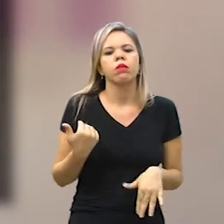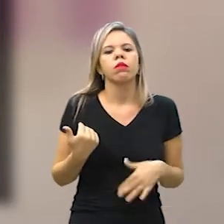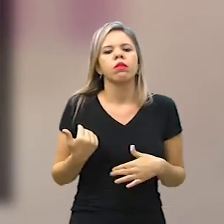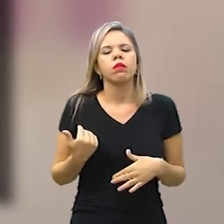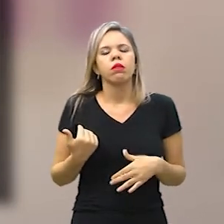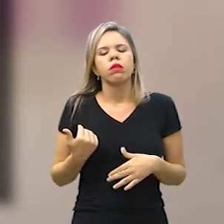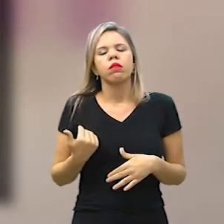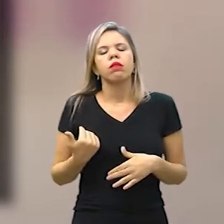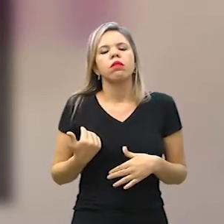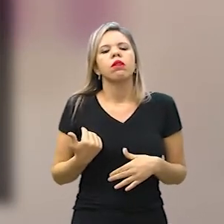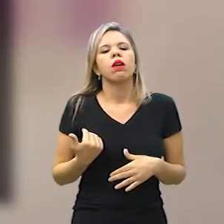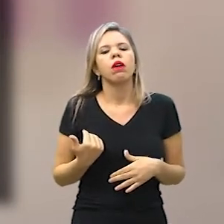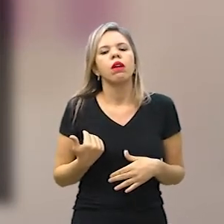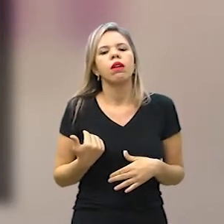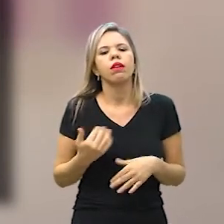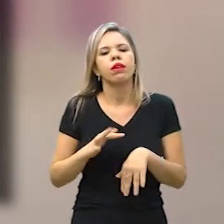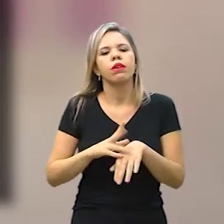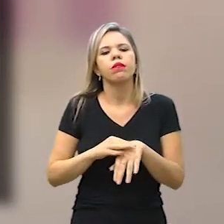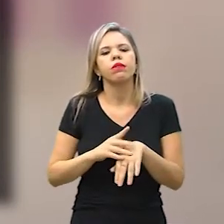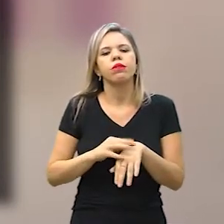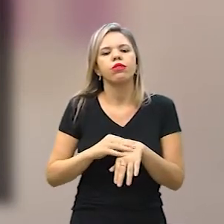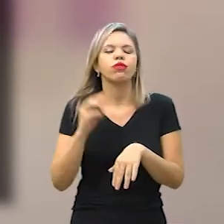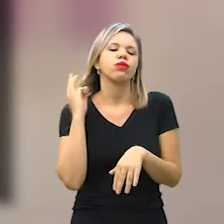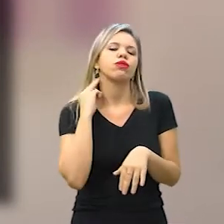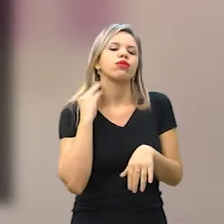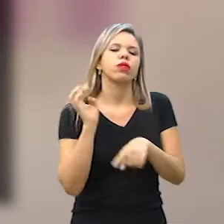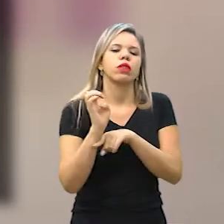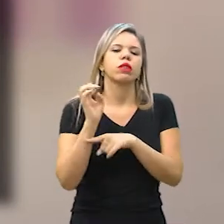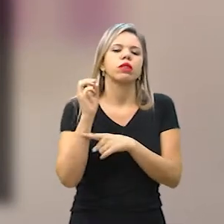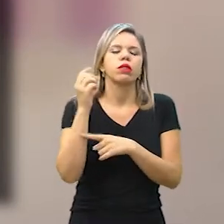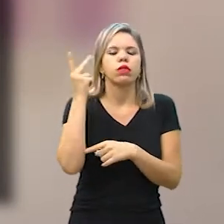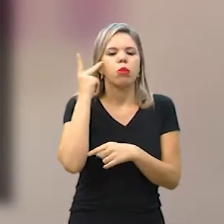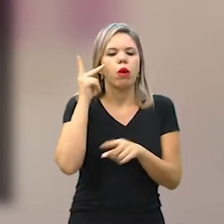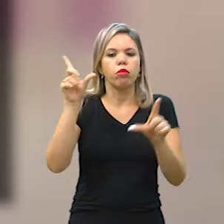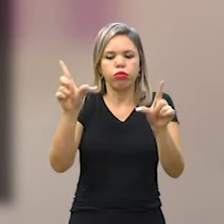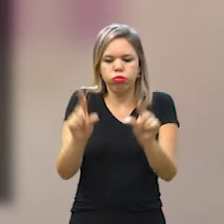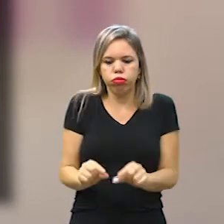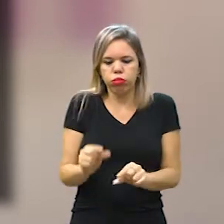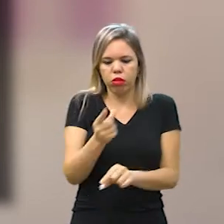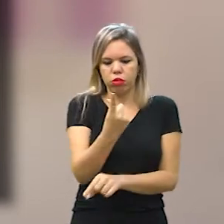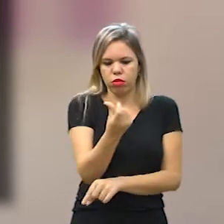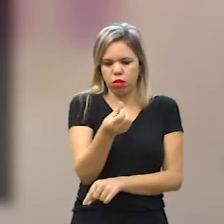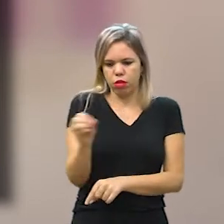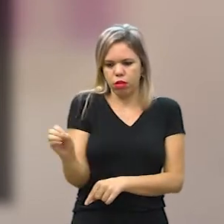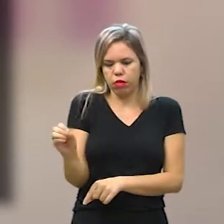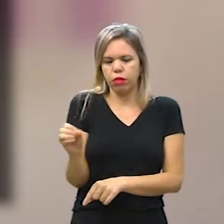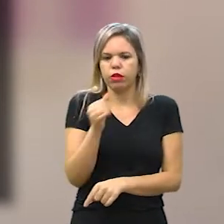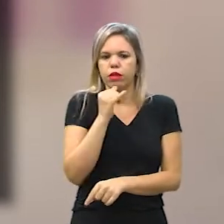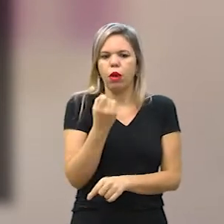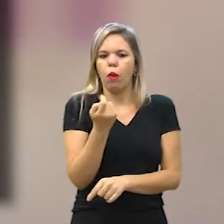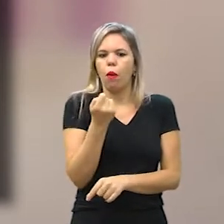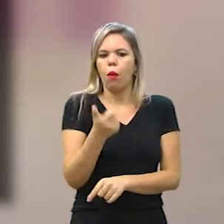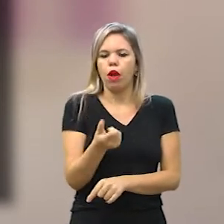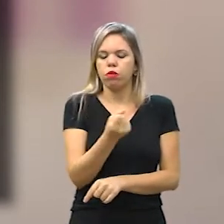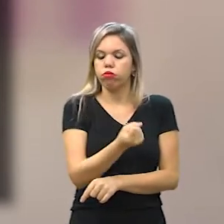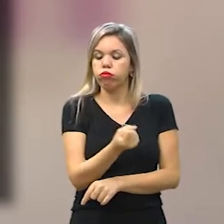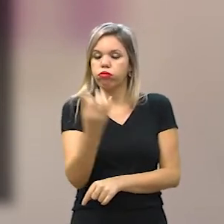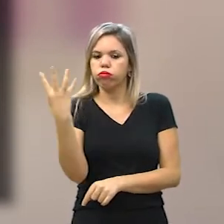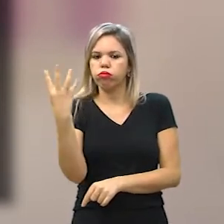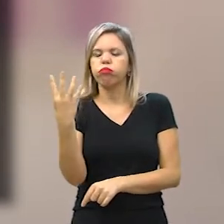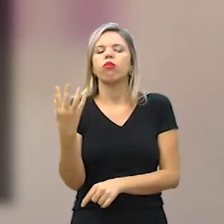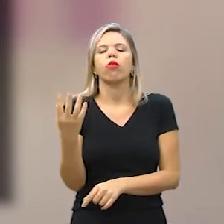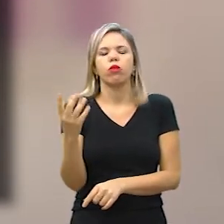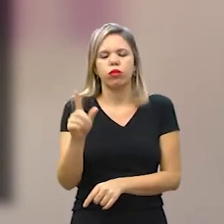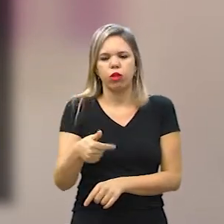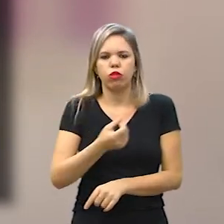não, os casos caíram no estado de São Paulo para 160 casos, ou seja, quase 1/3 do